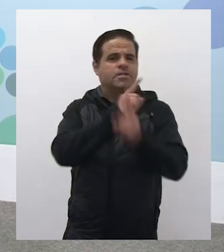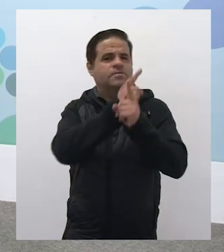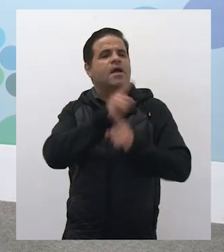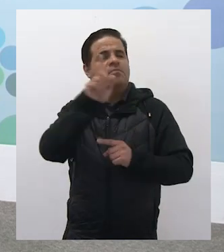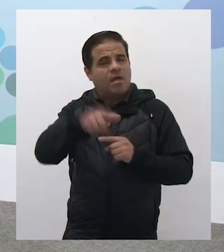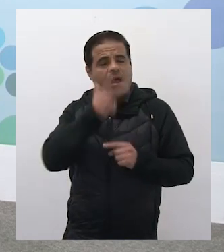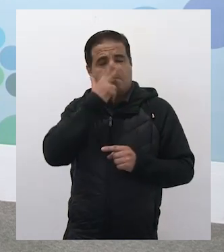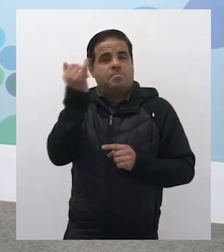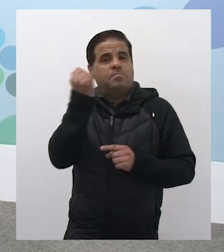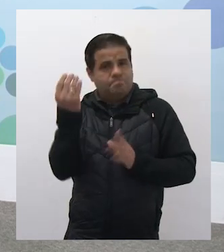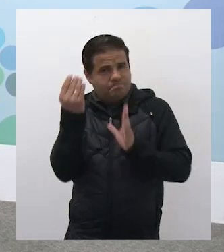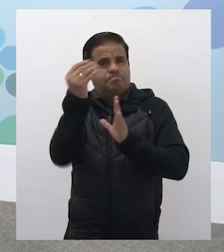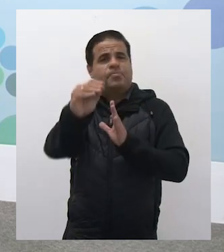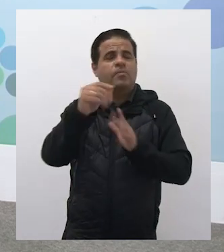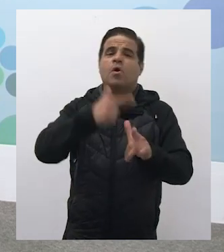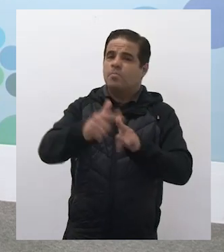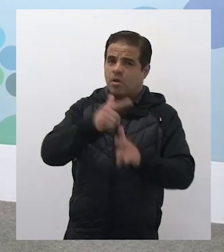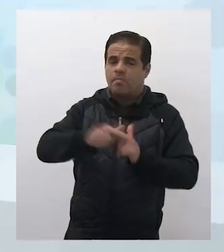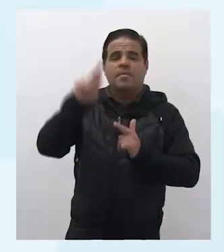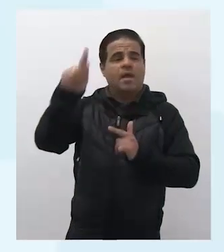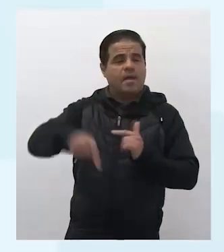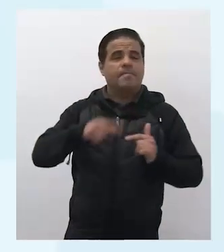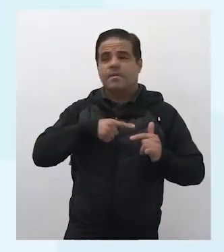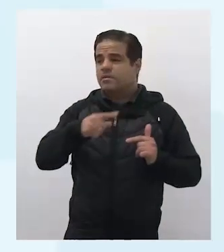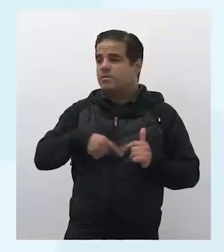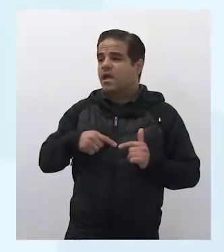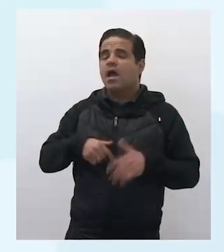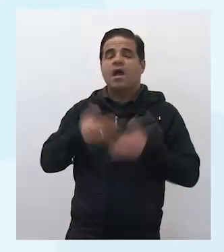ser frisado, problema novo.